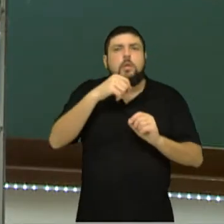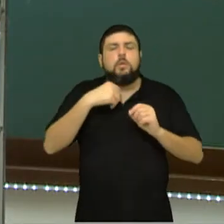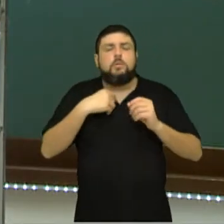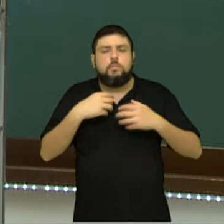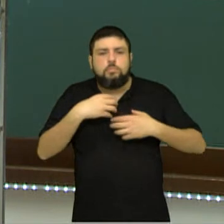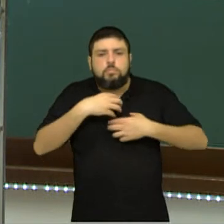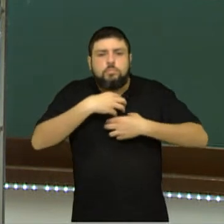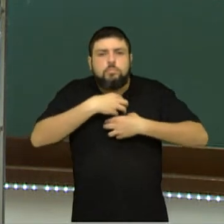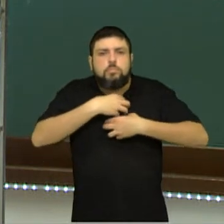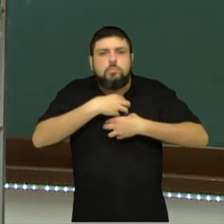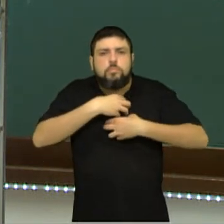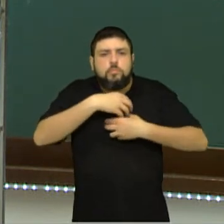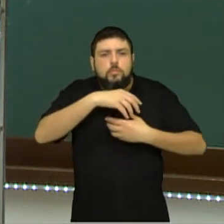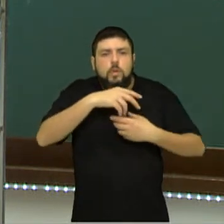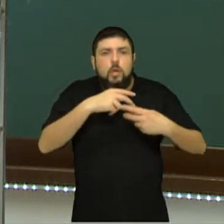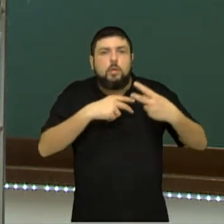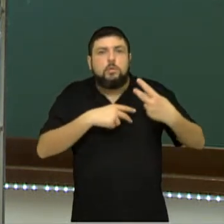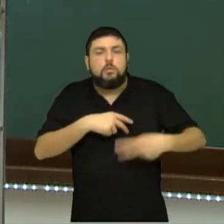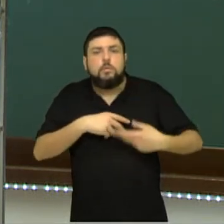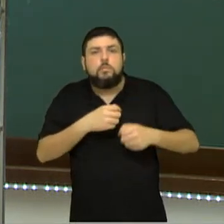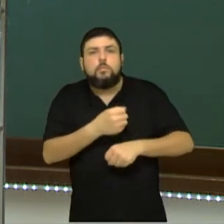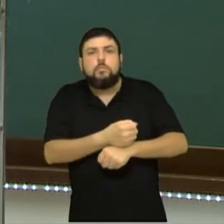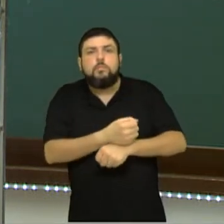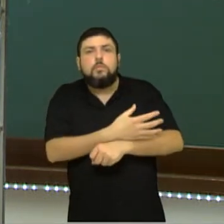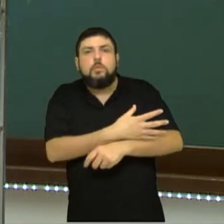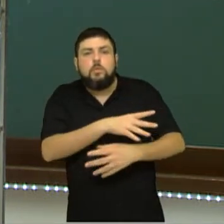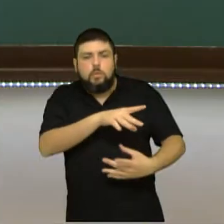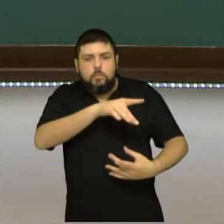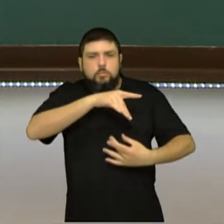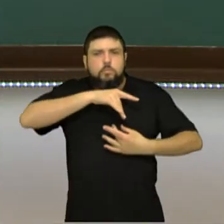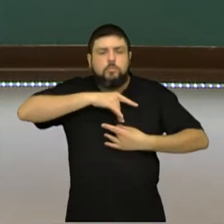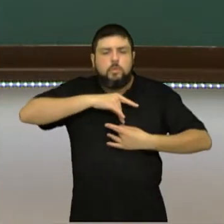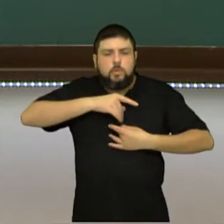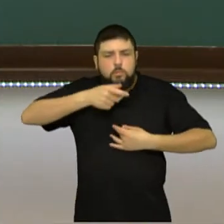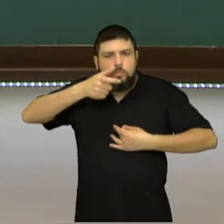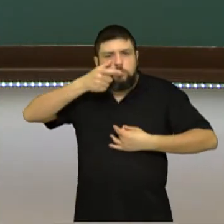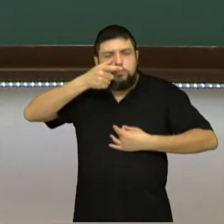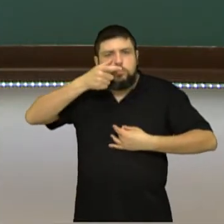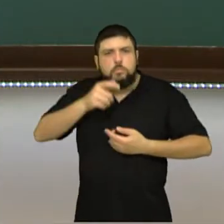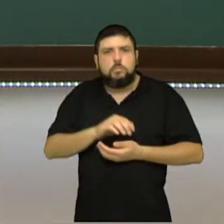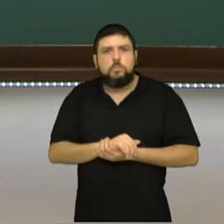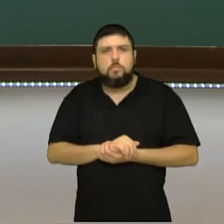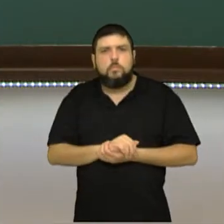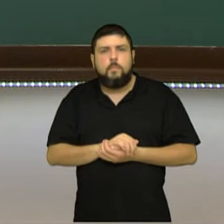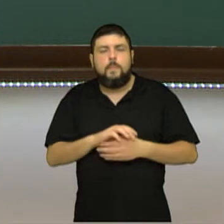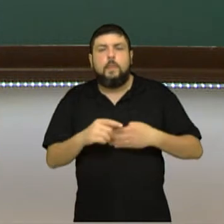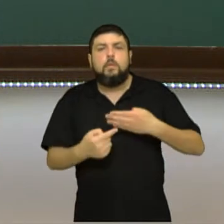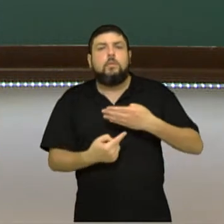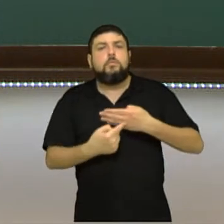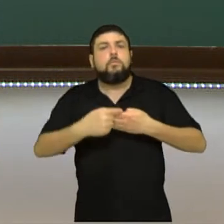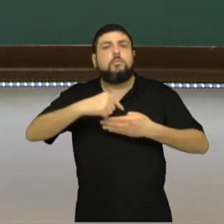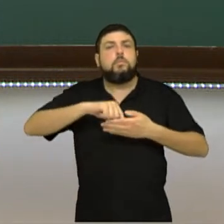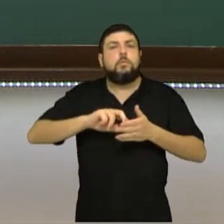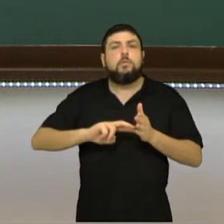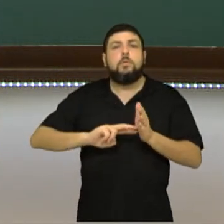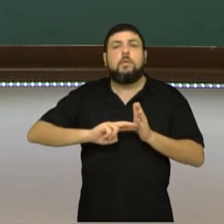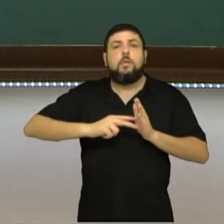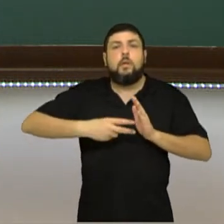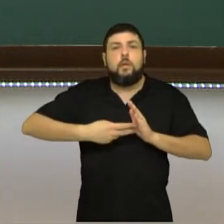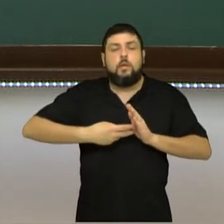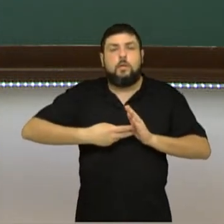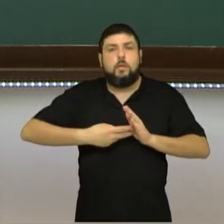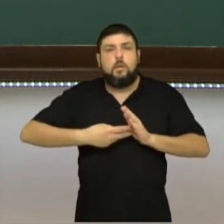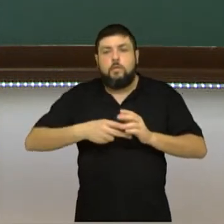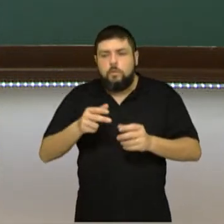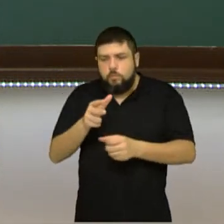o que ele sente. Então, o plano subjetivo é quando eu quero que o espectador veja